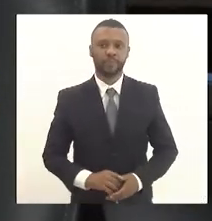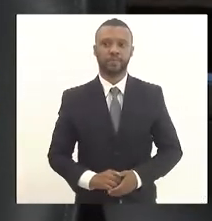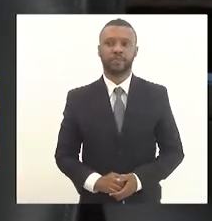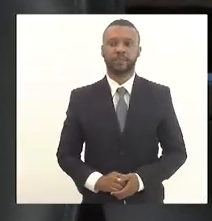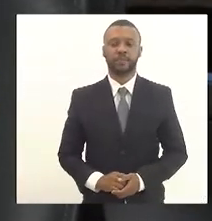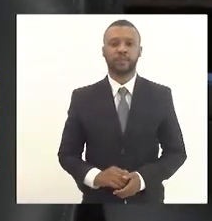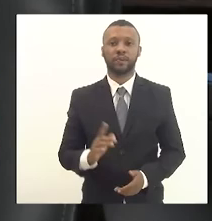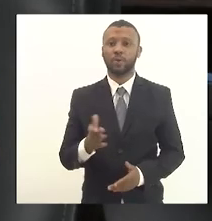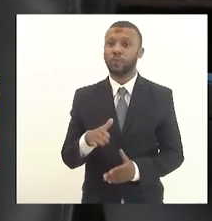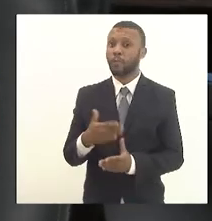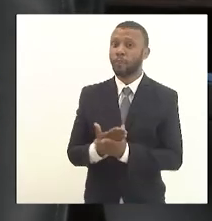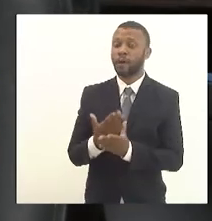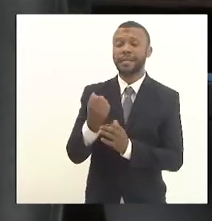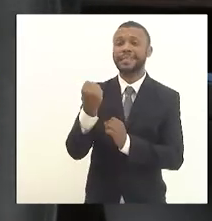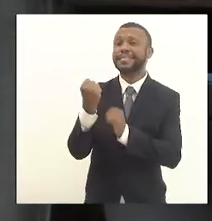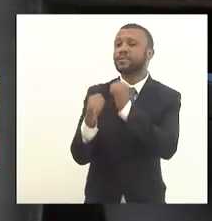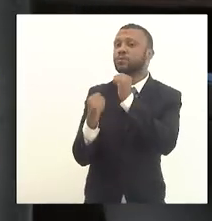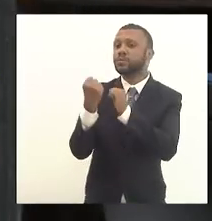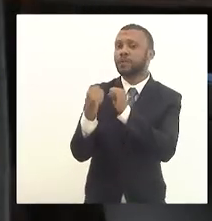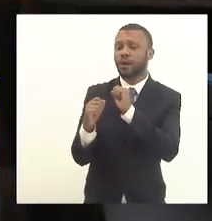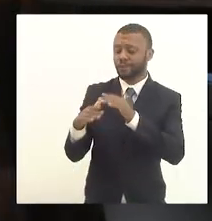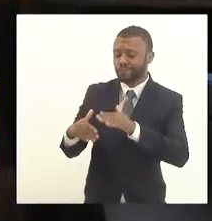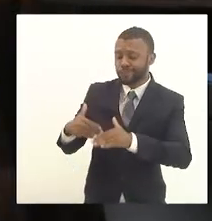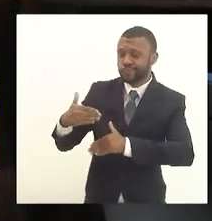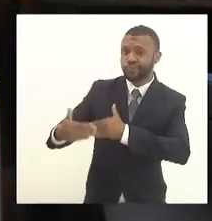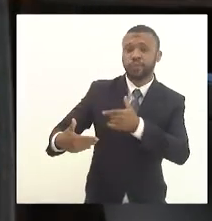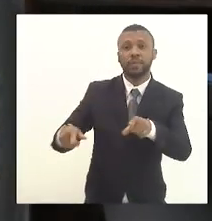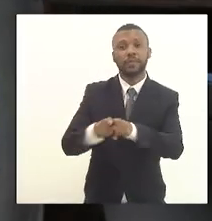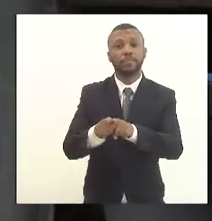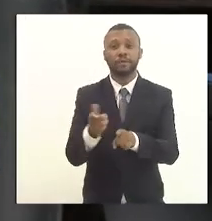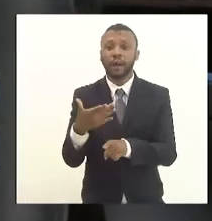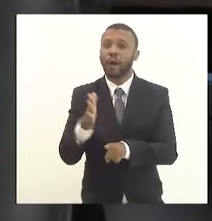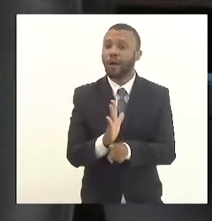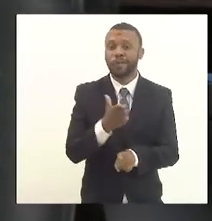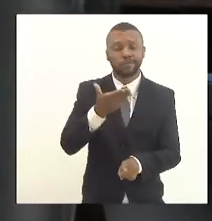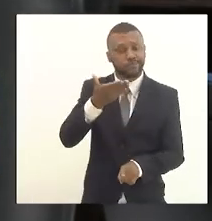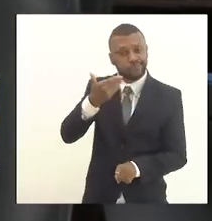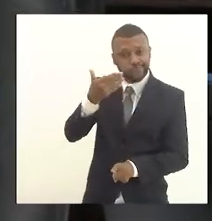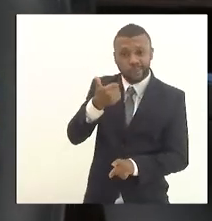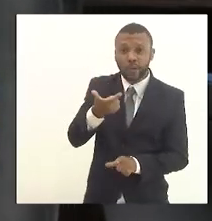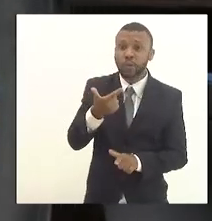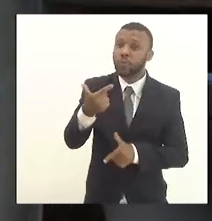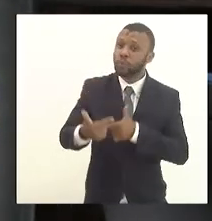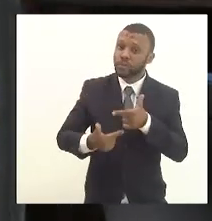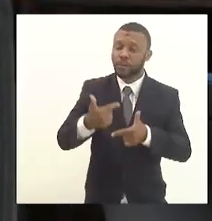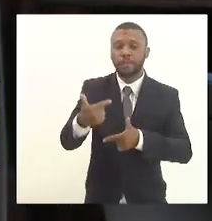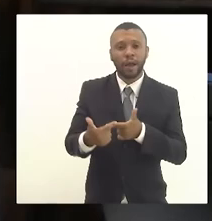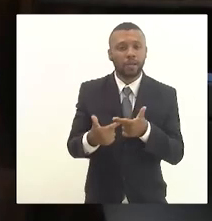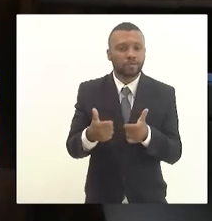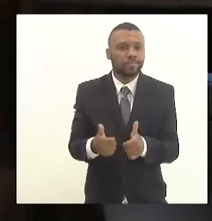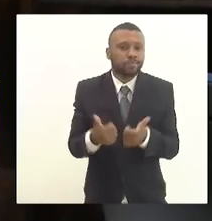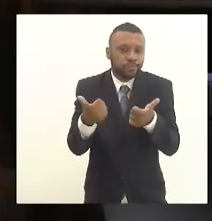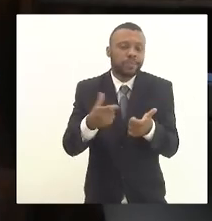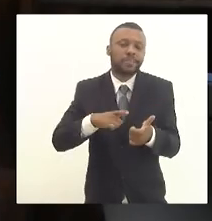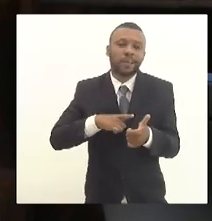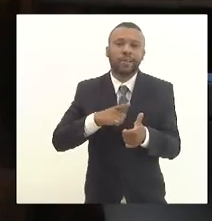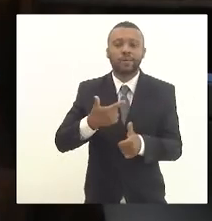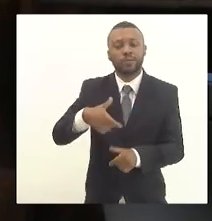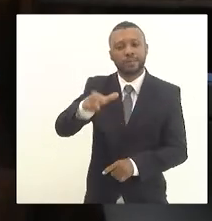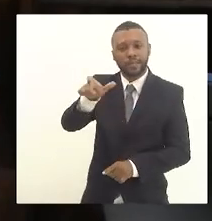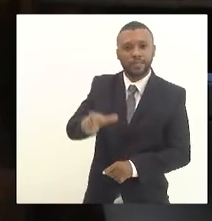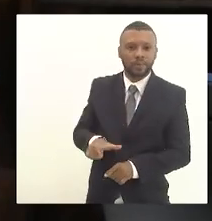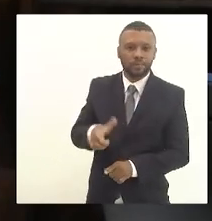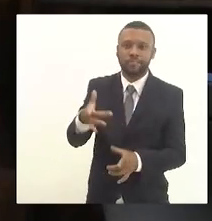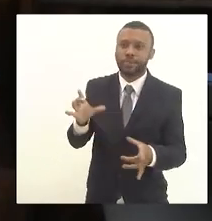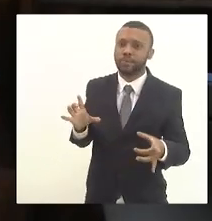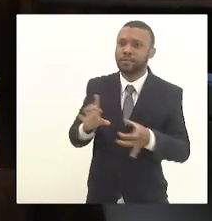processo industrial e para a melhoria dos serviços via cidades inteligentes. Então, a gente vai ter o cidadão muito mais conectado no que diz respeito